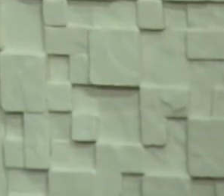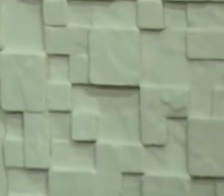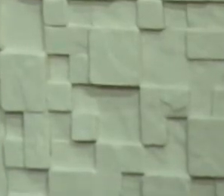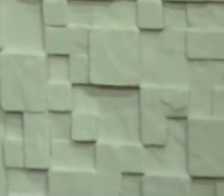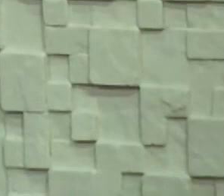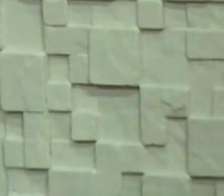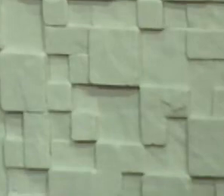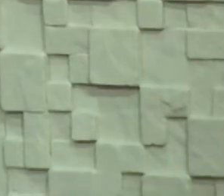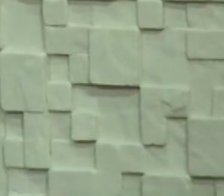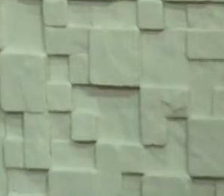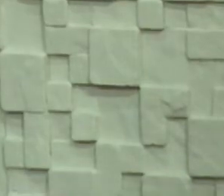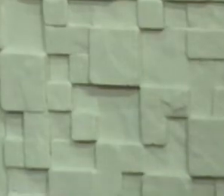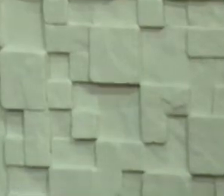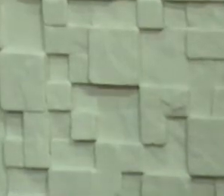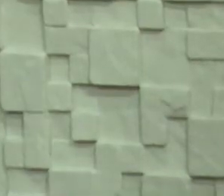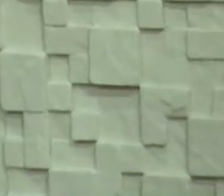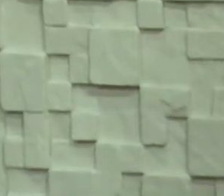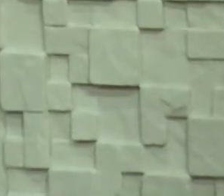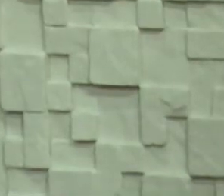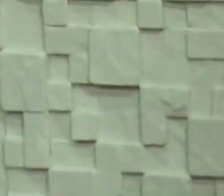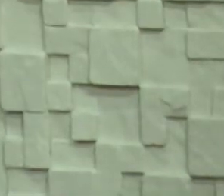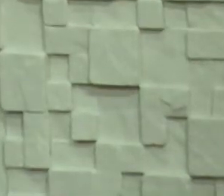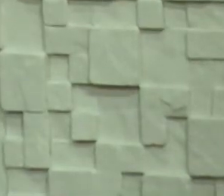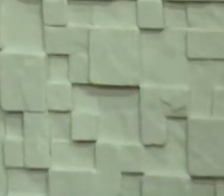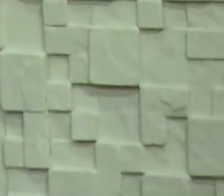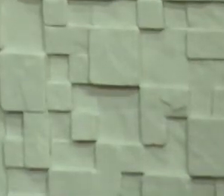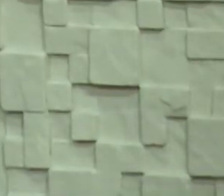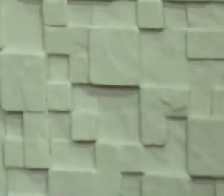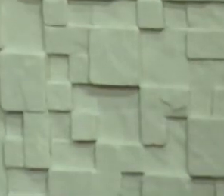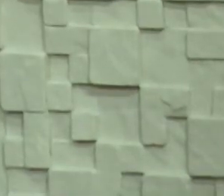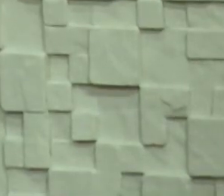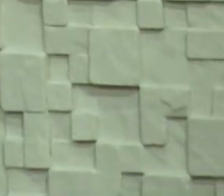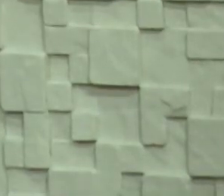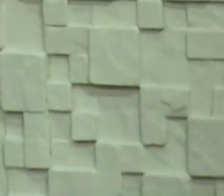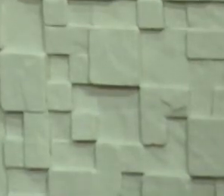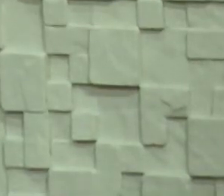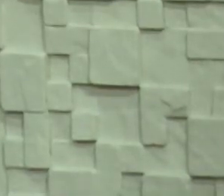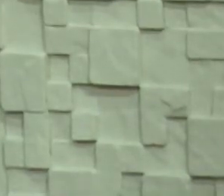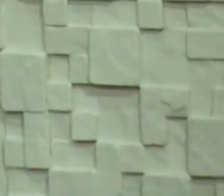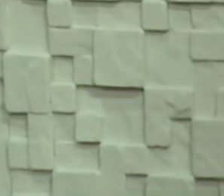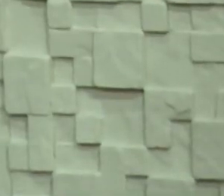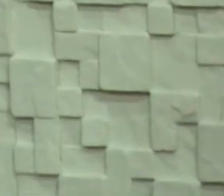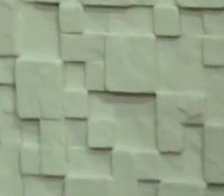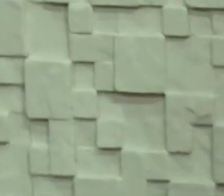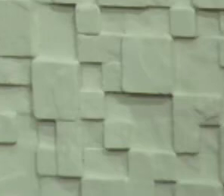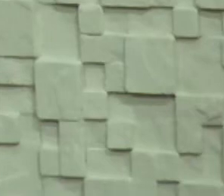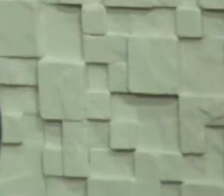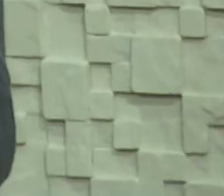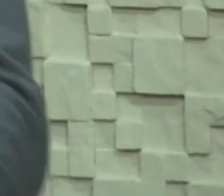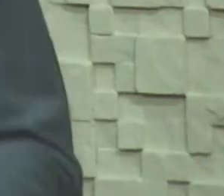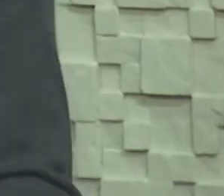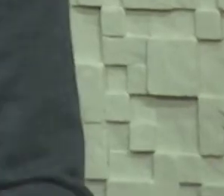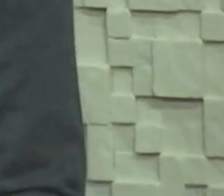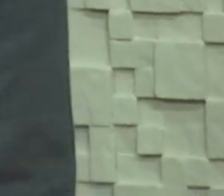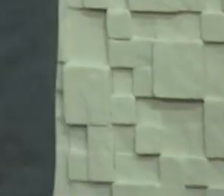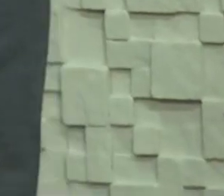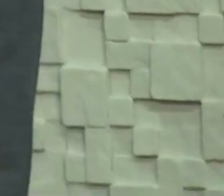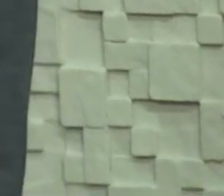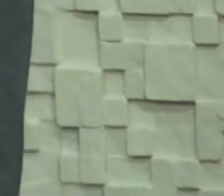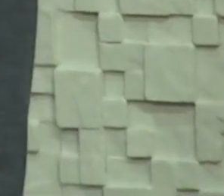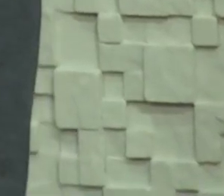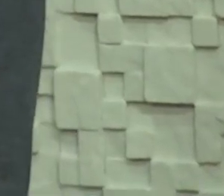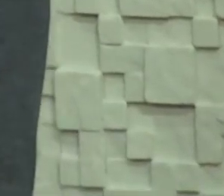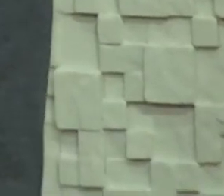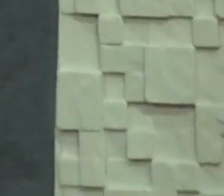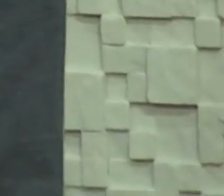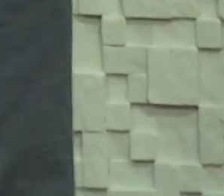com segurança com responsabilidade do que daqui para frente ter que logo ali discutir outras medidas para